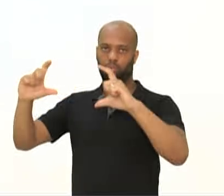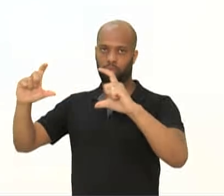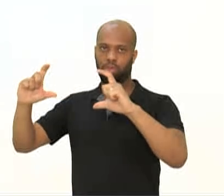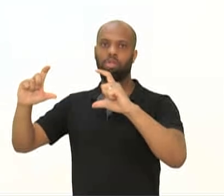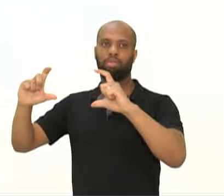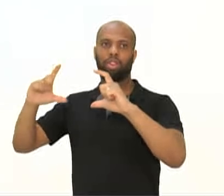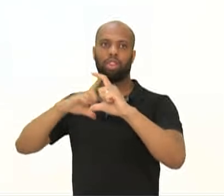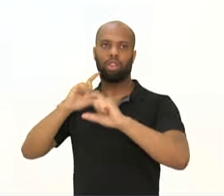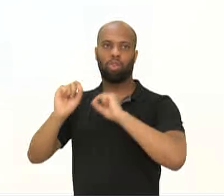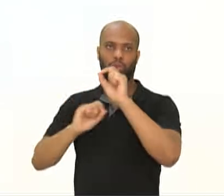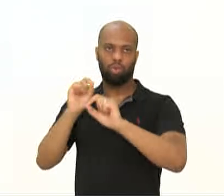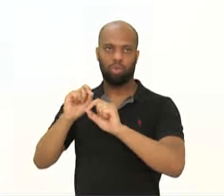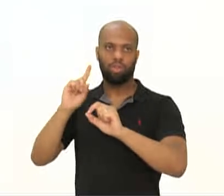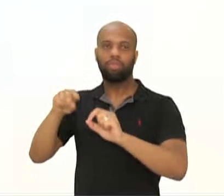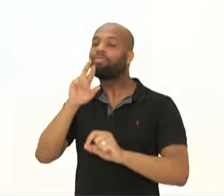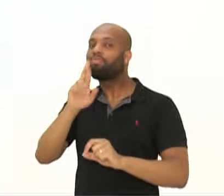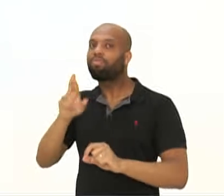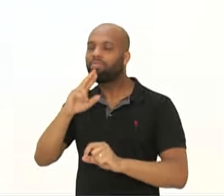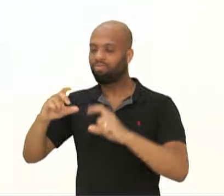a 2 são